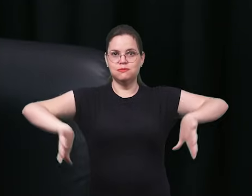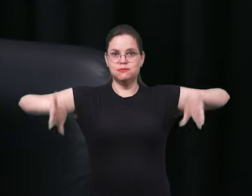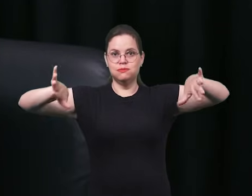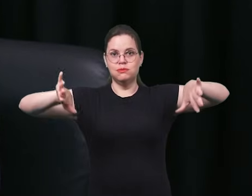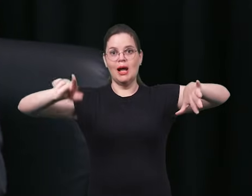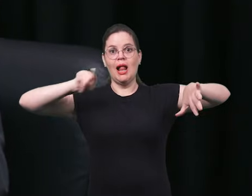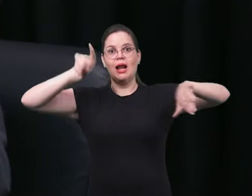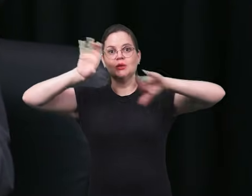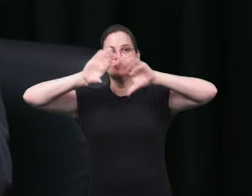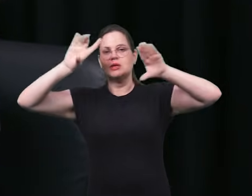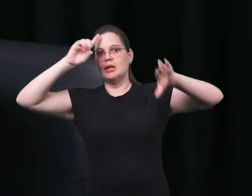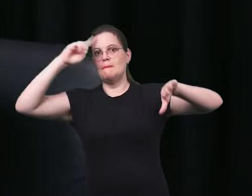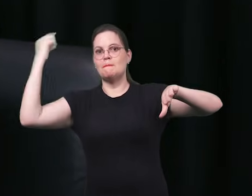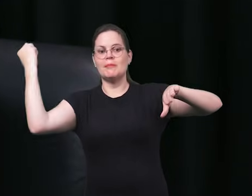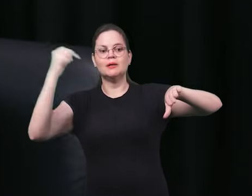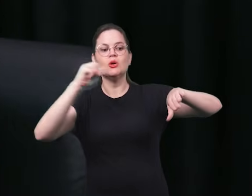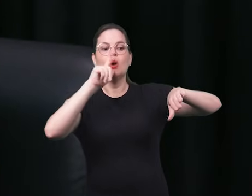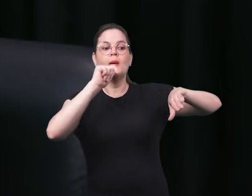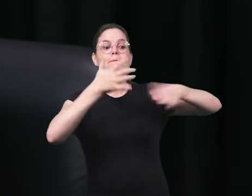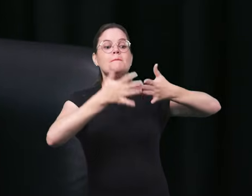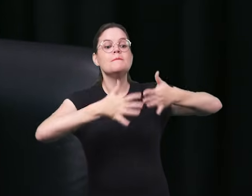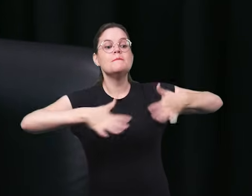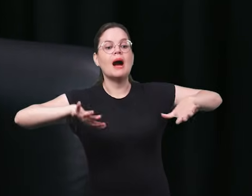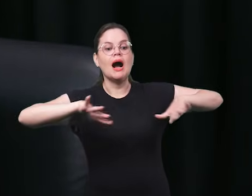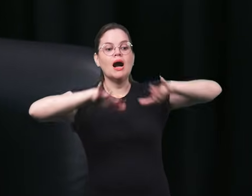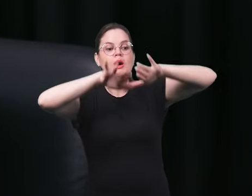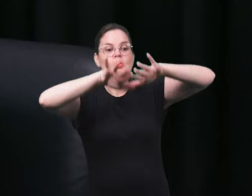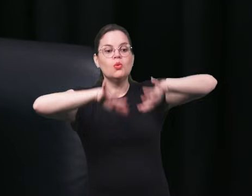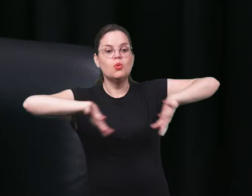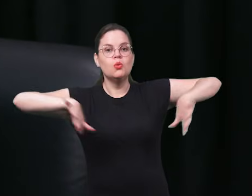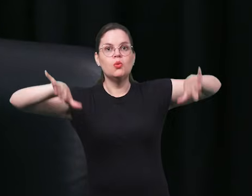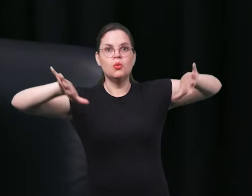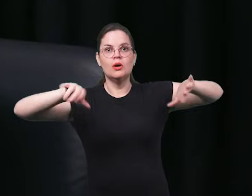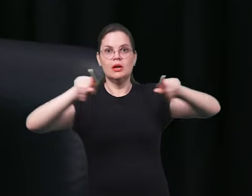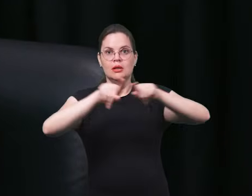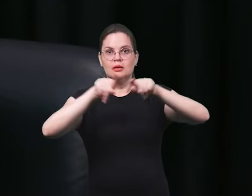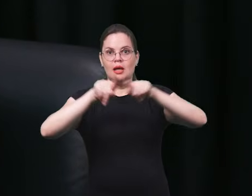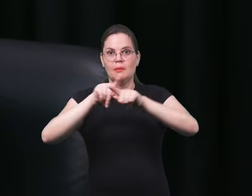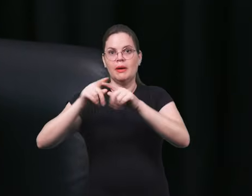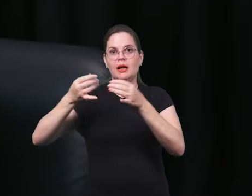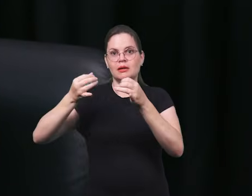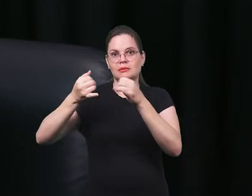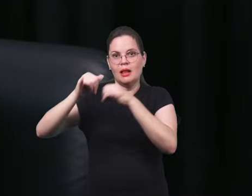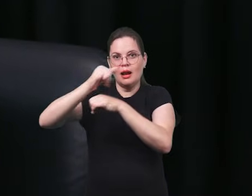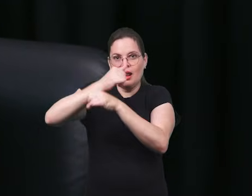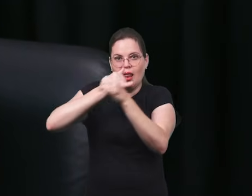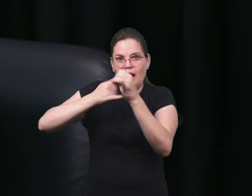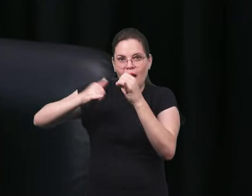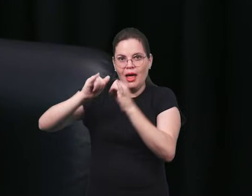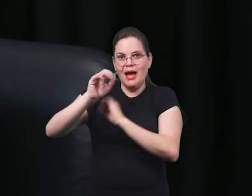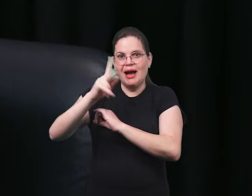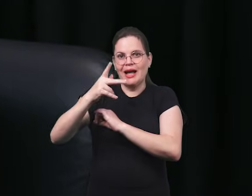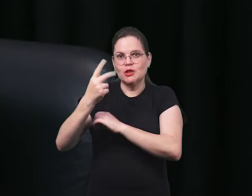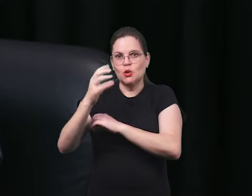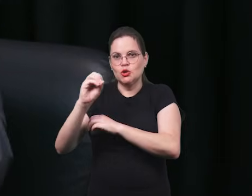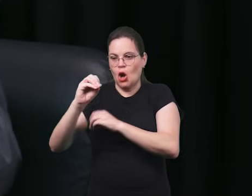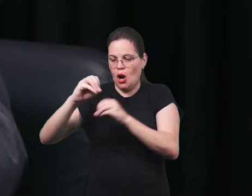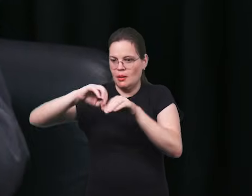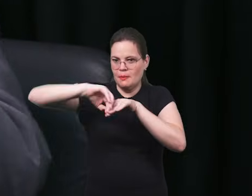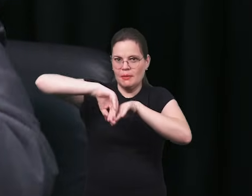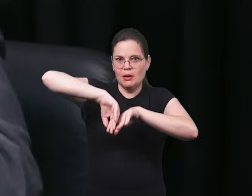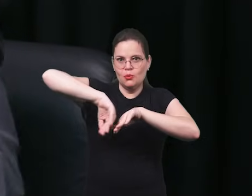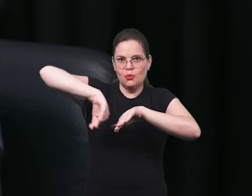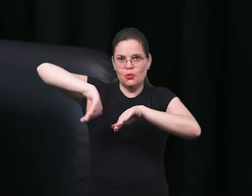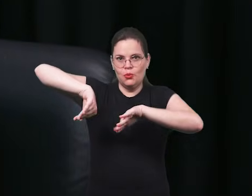seu exército, aos soldados que estavam ali na água, as moléculas de água, que elas se